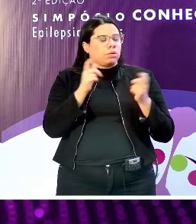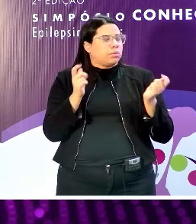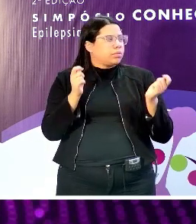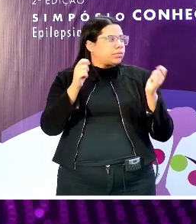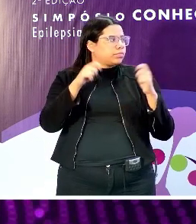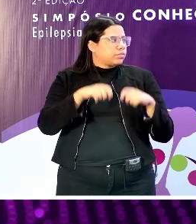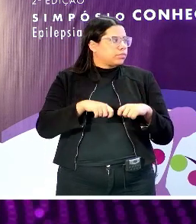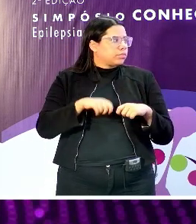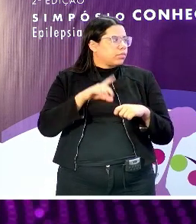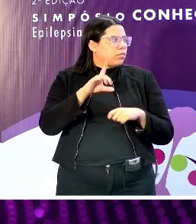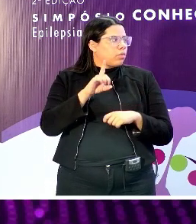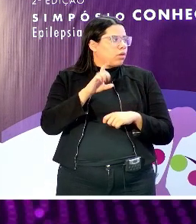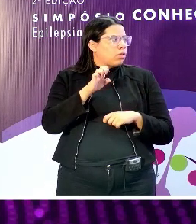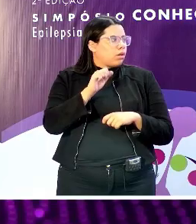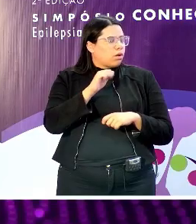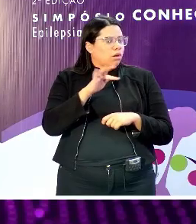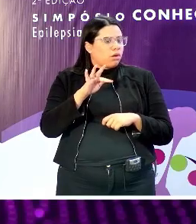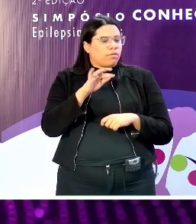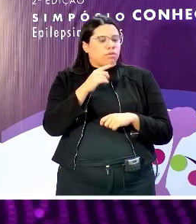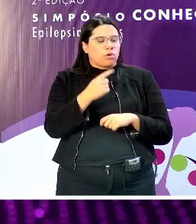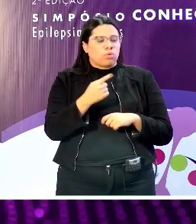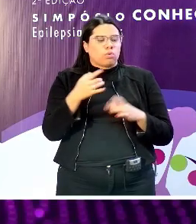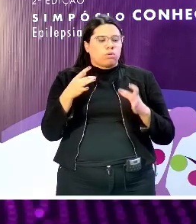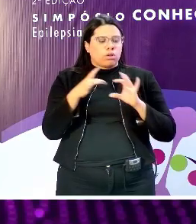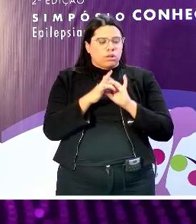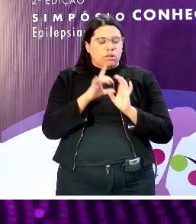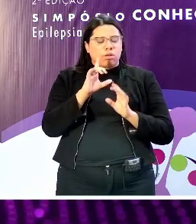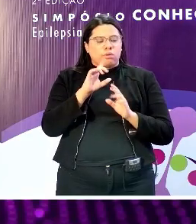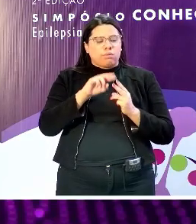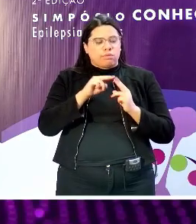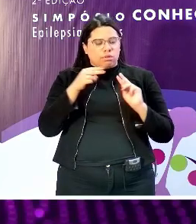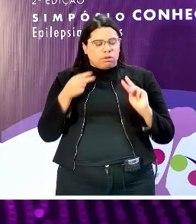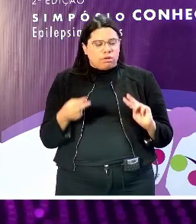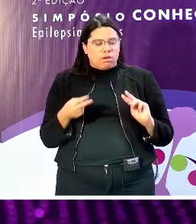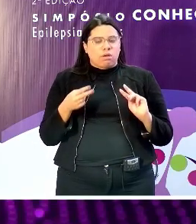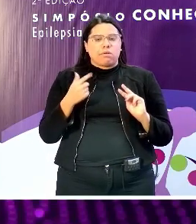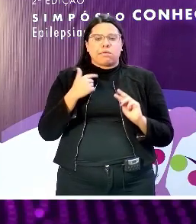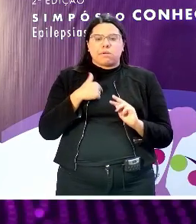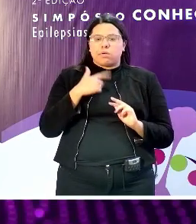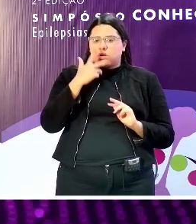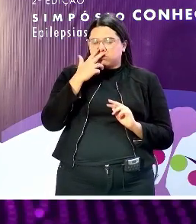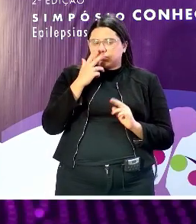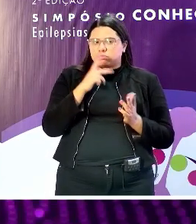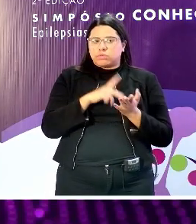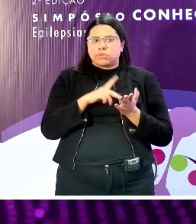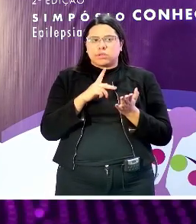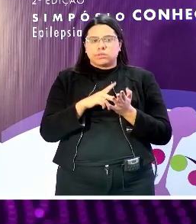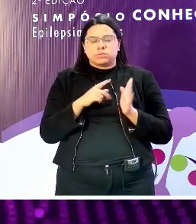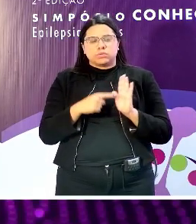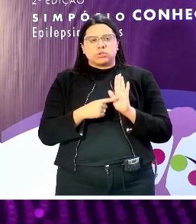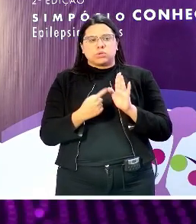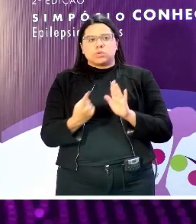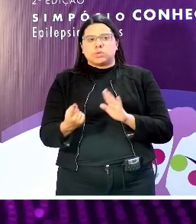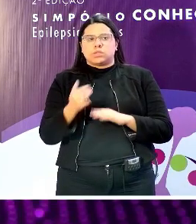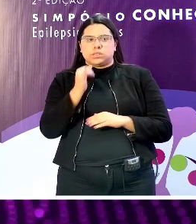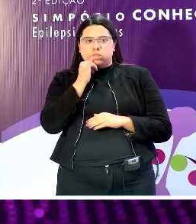da DAF1 se ligar ao DNA, eu, na verdade, trouxe um exemplo de um fármaco multimodal,